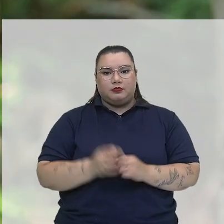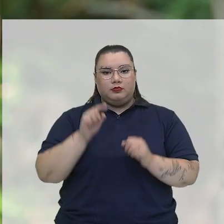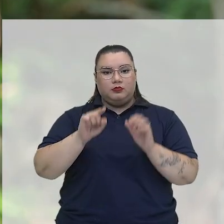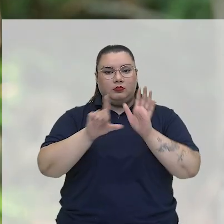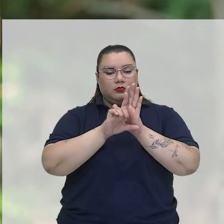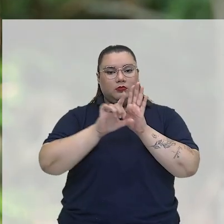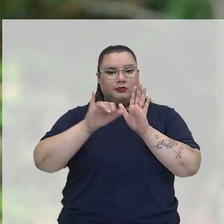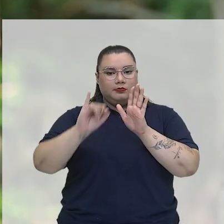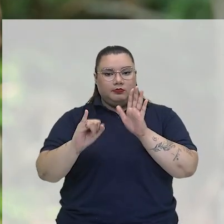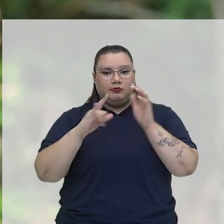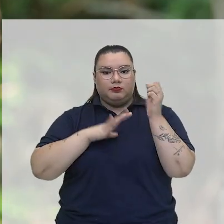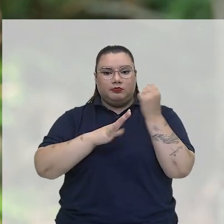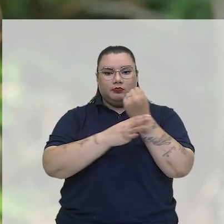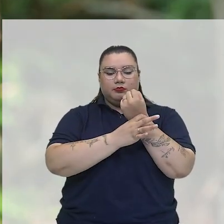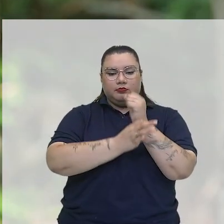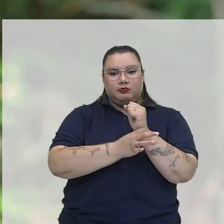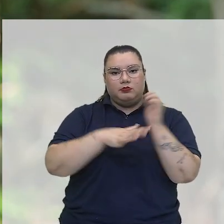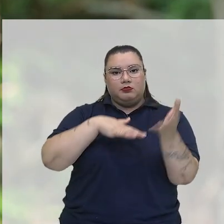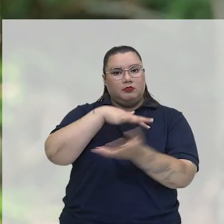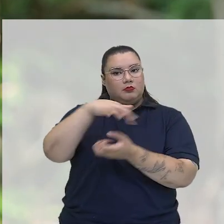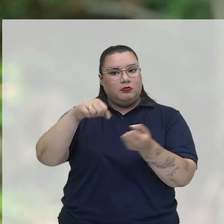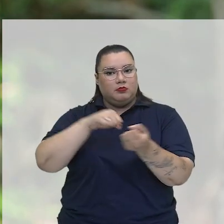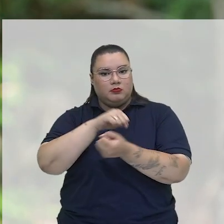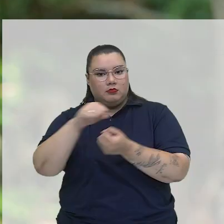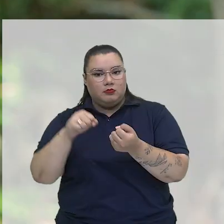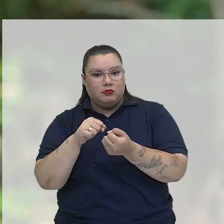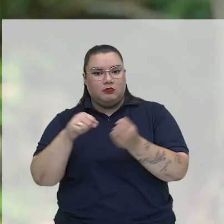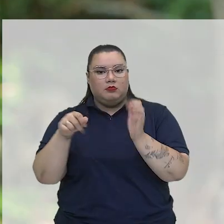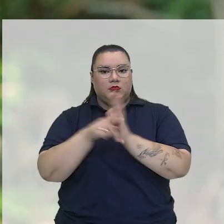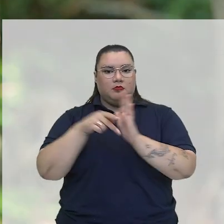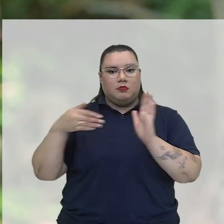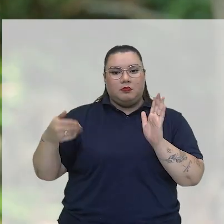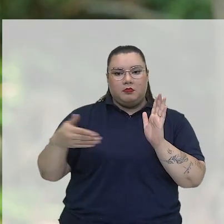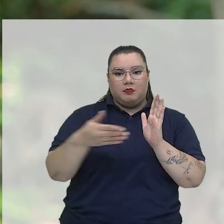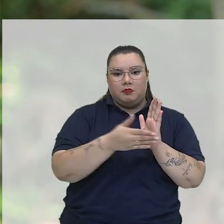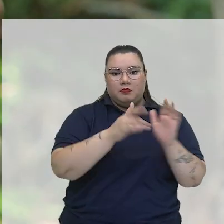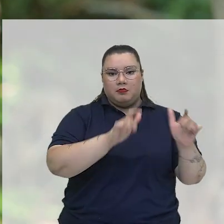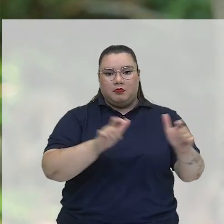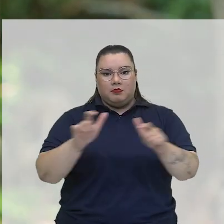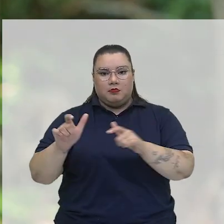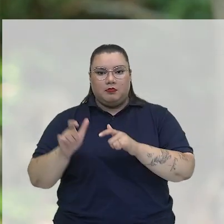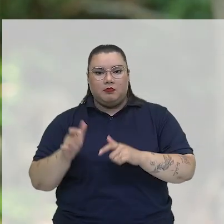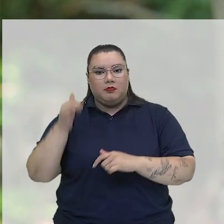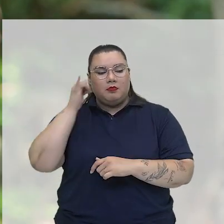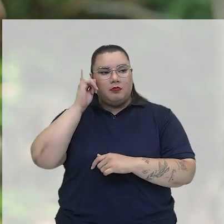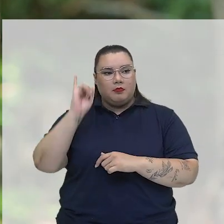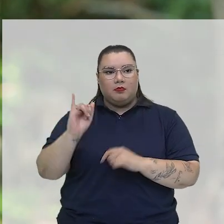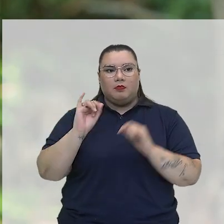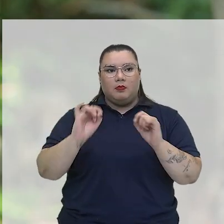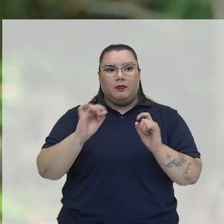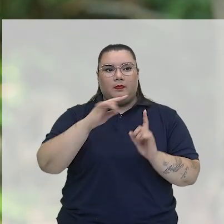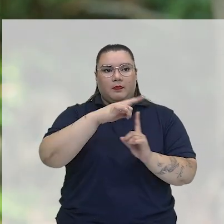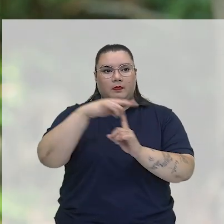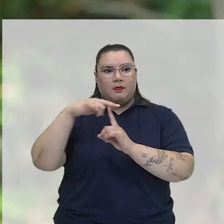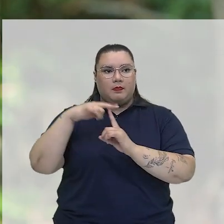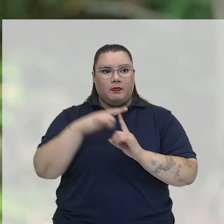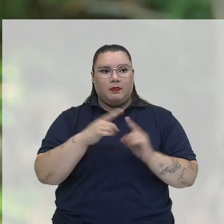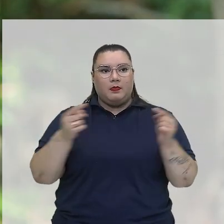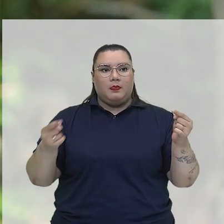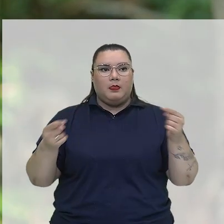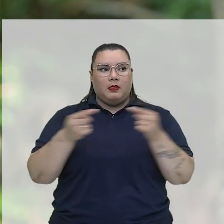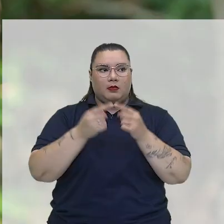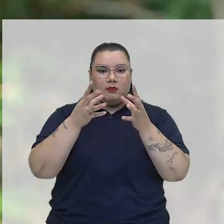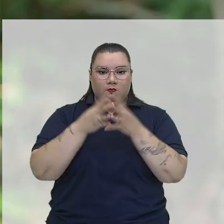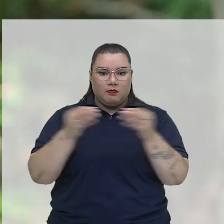do defeso ele garante tanto a sustentabilidade dos estoques pesqueiros, evitando com que essas espécies entrem em